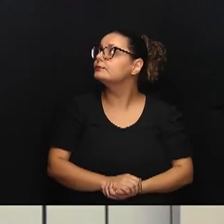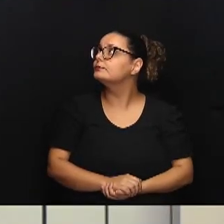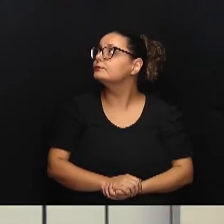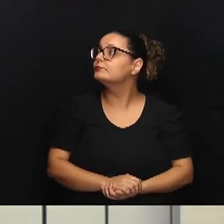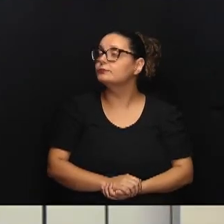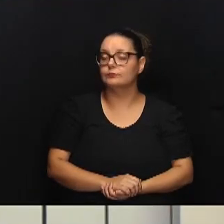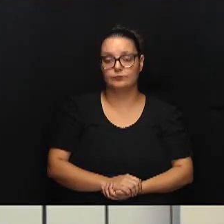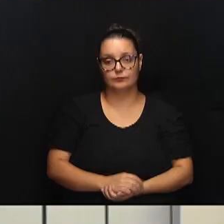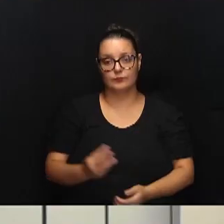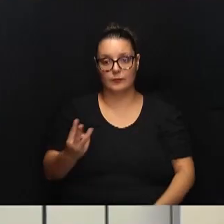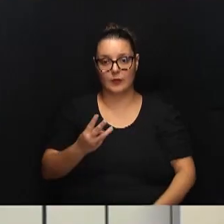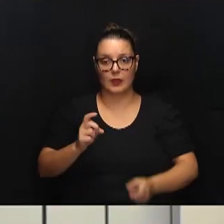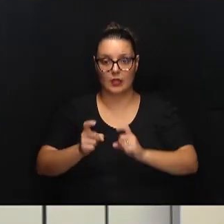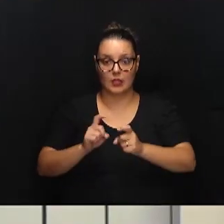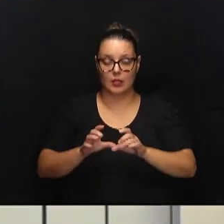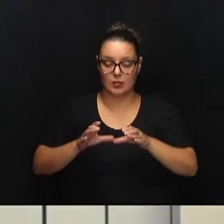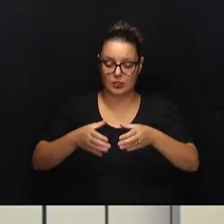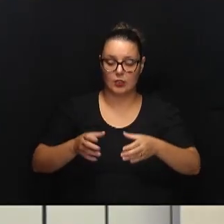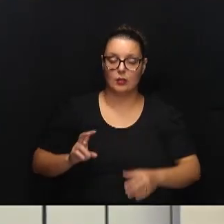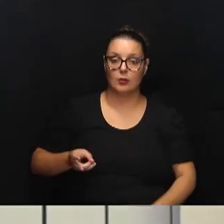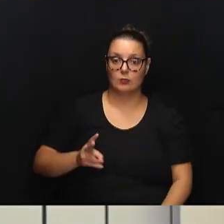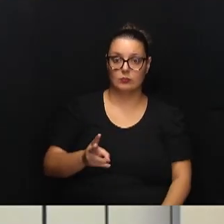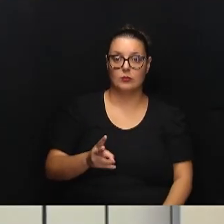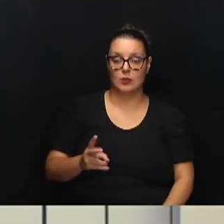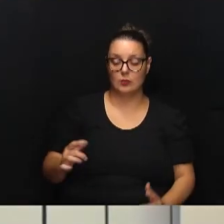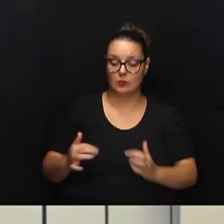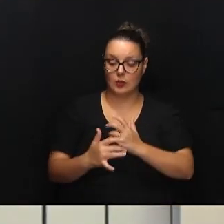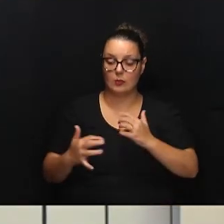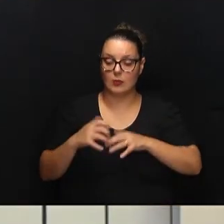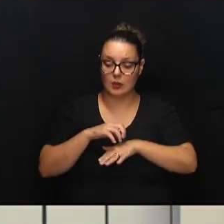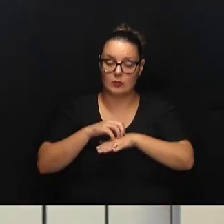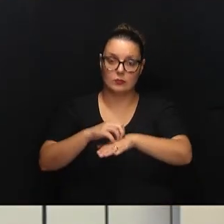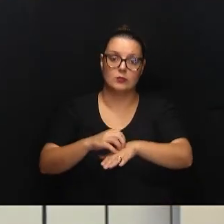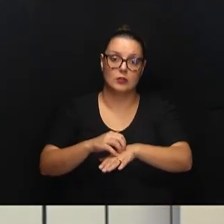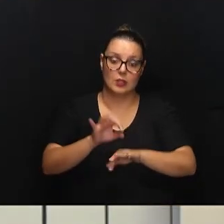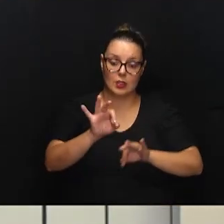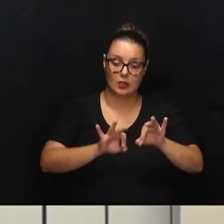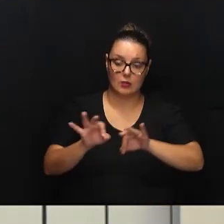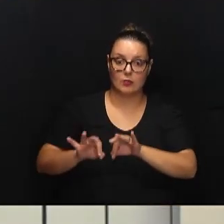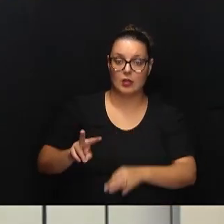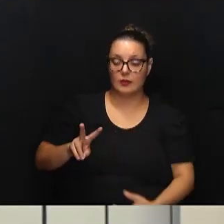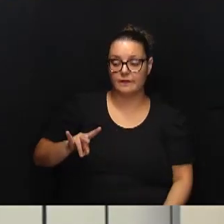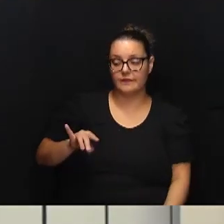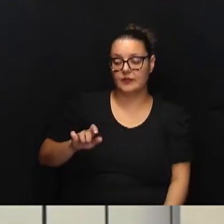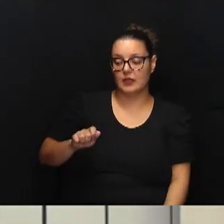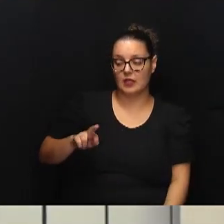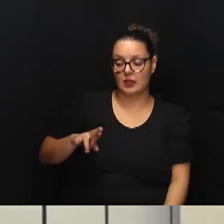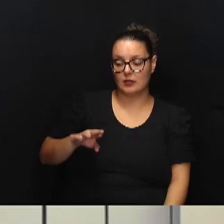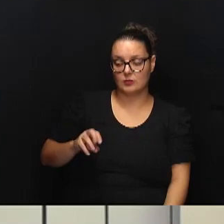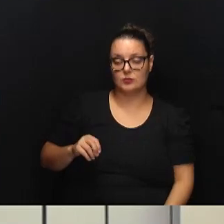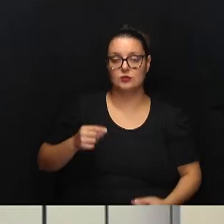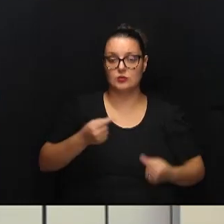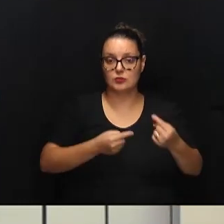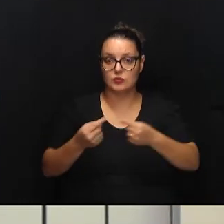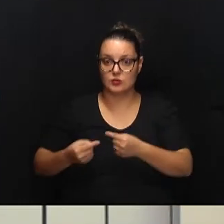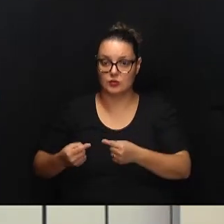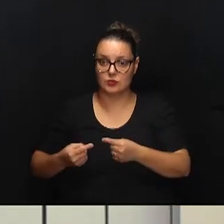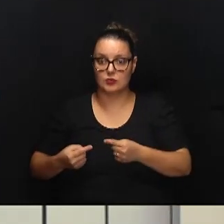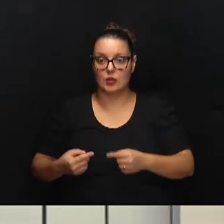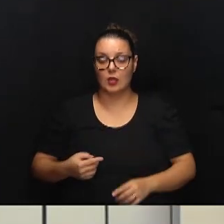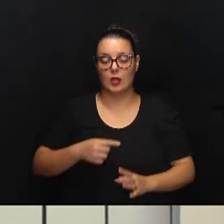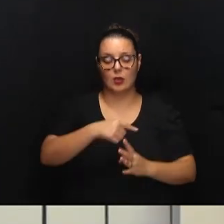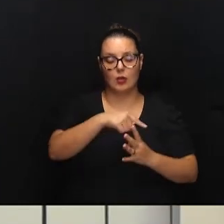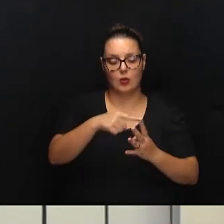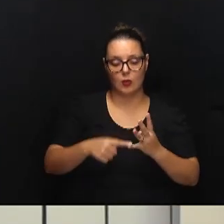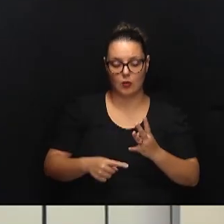A terceira reunião da Comissão Permanente de Mobilidade Urbana e Planejamento Viário discutiu e deu parecer a